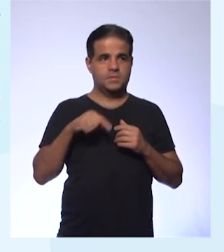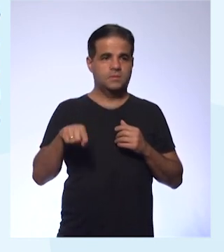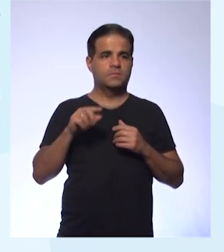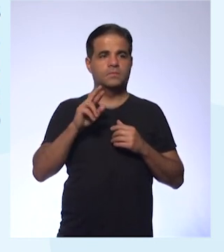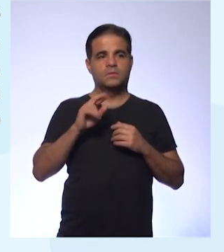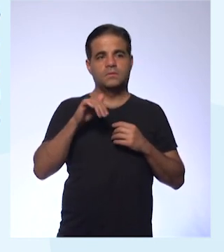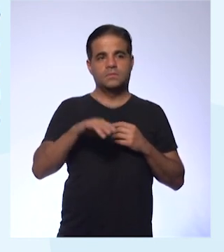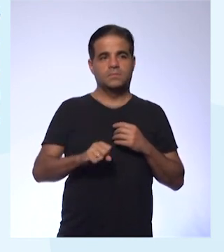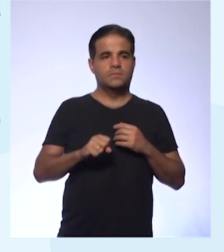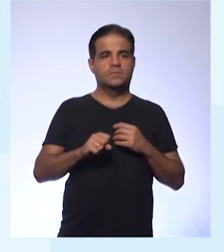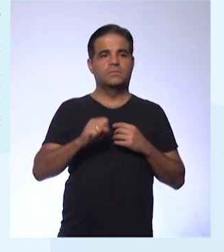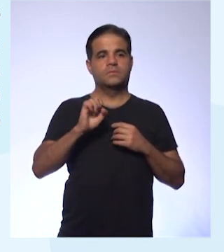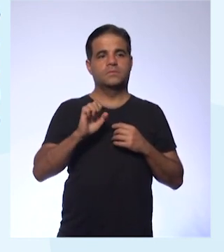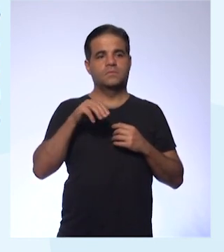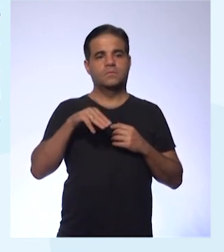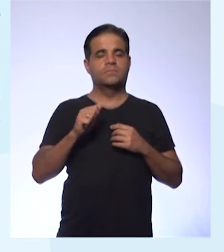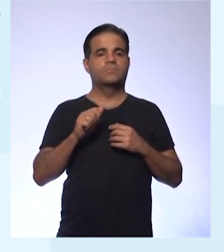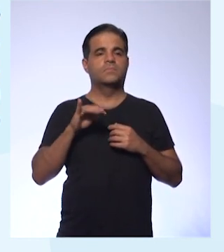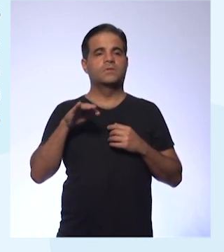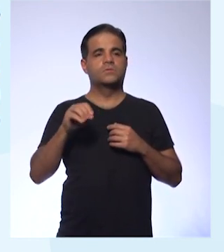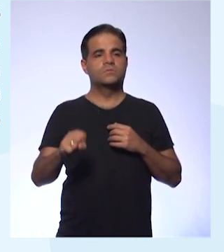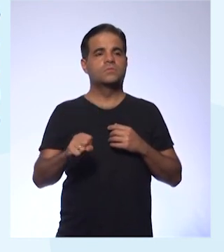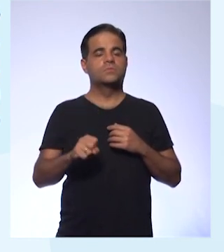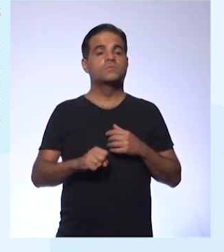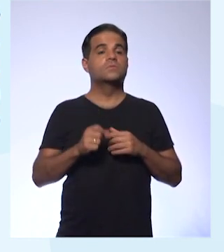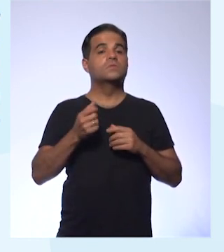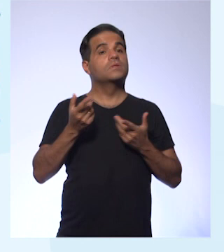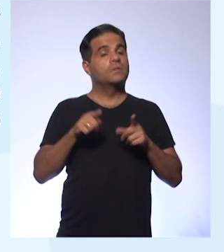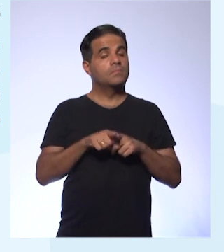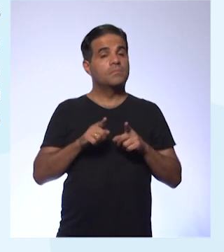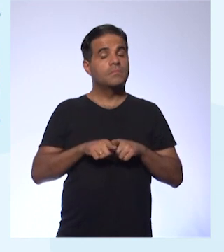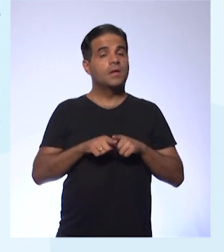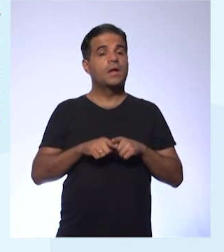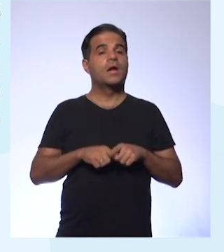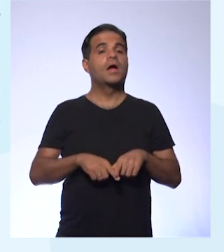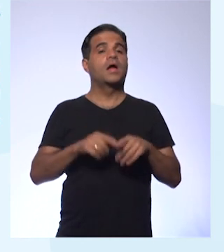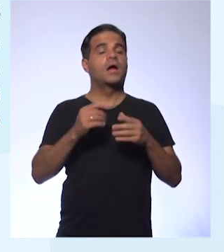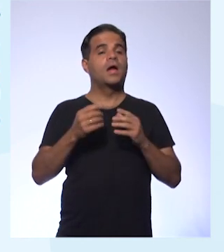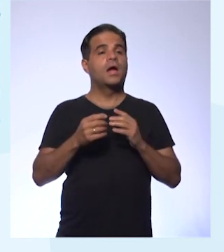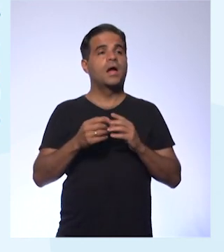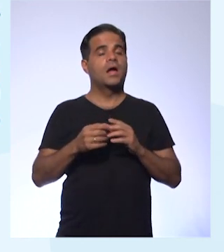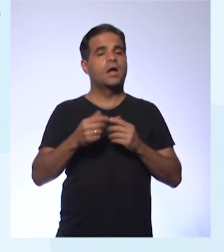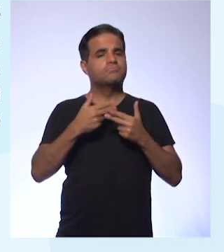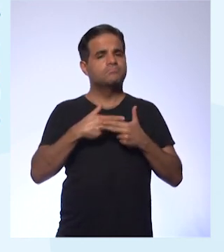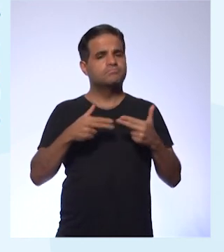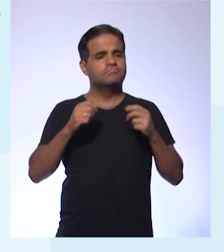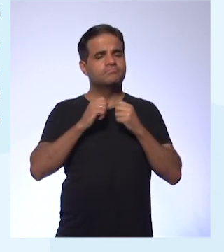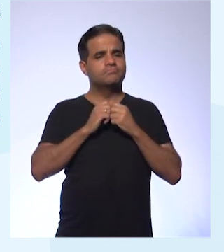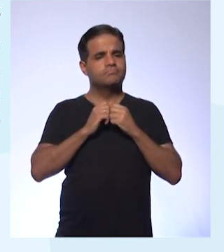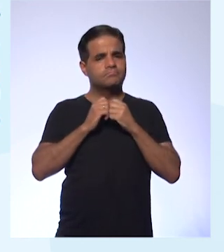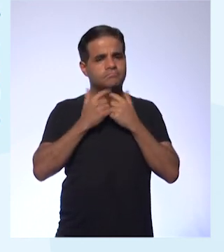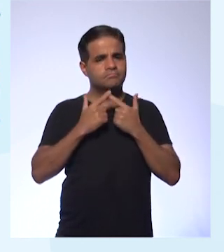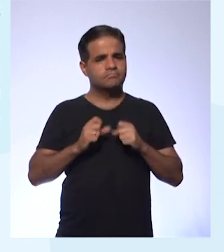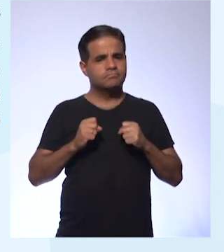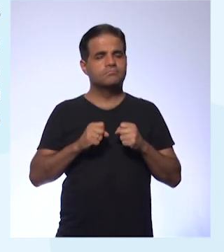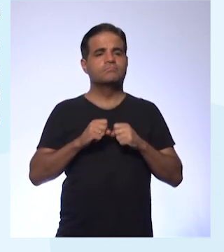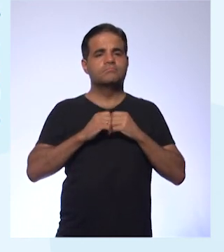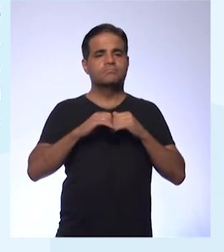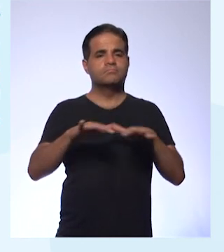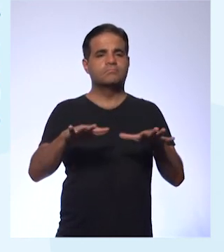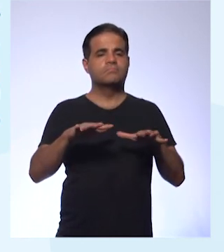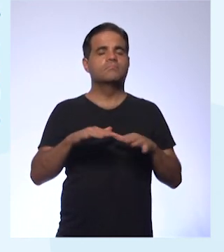etc. Semânticos: figuras de linguagem, por exemplo. Gráfico espacial, distribuição da mancha gráfica no